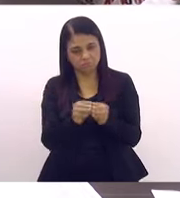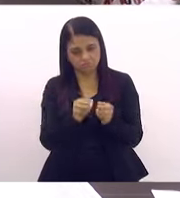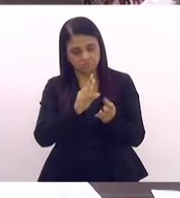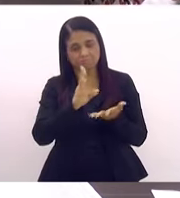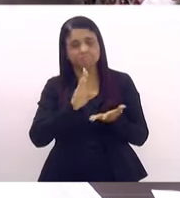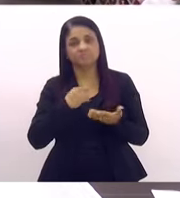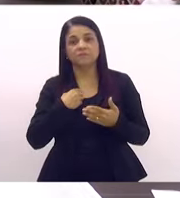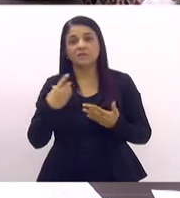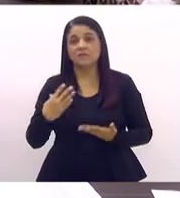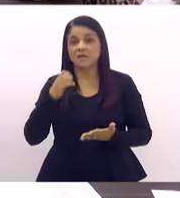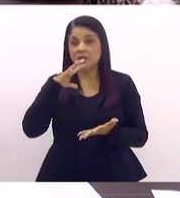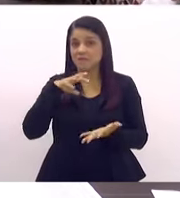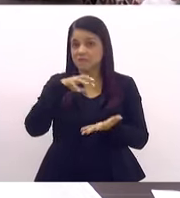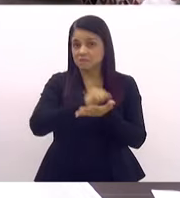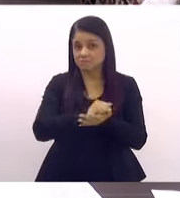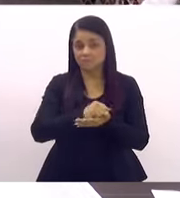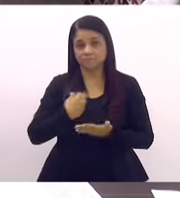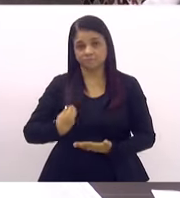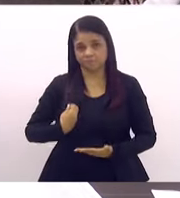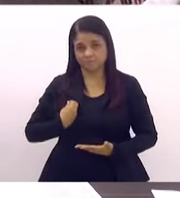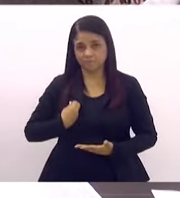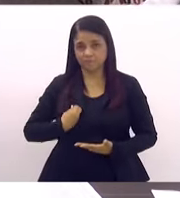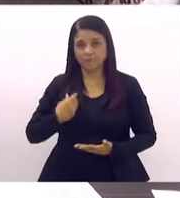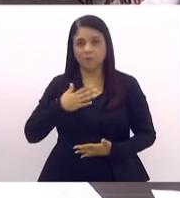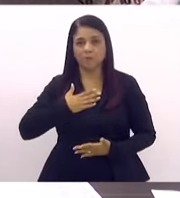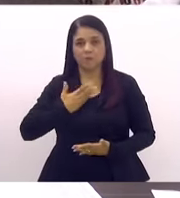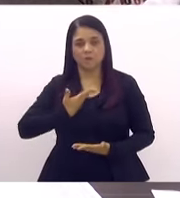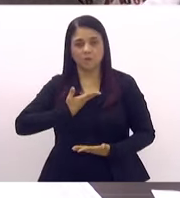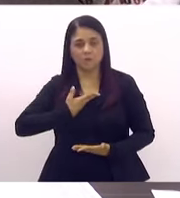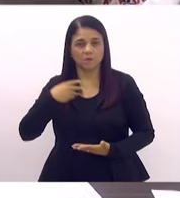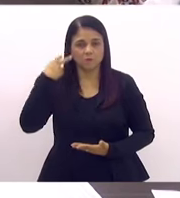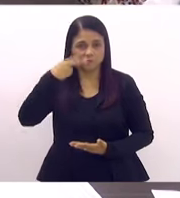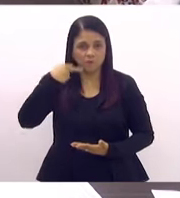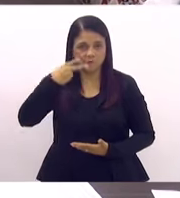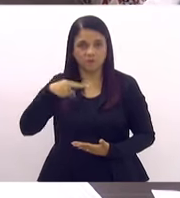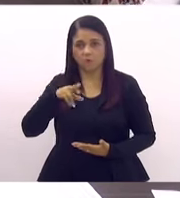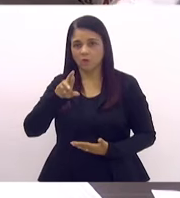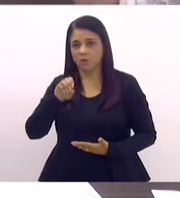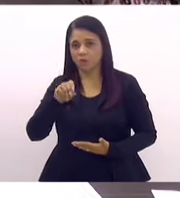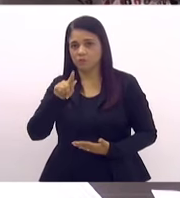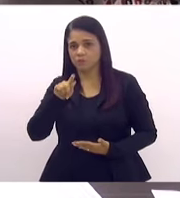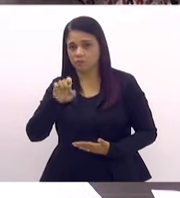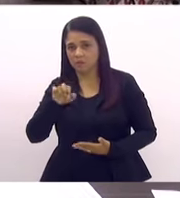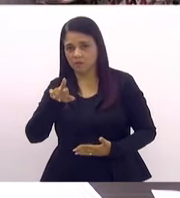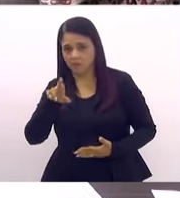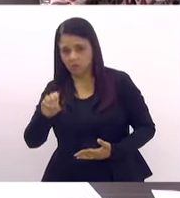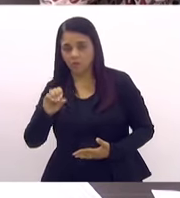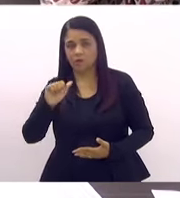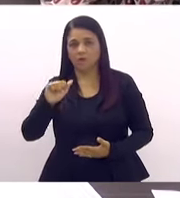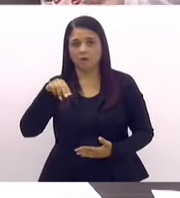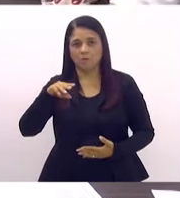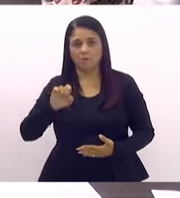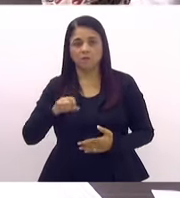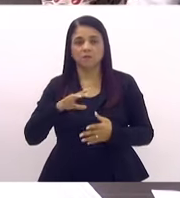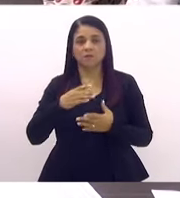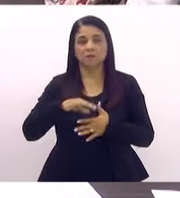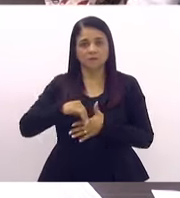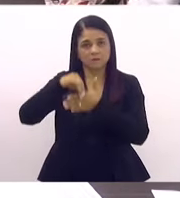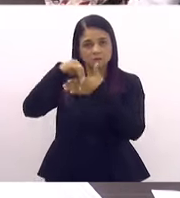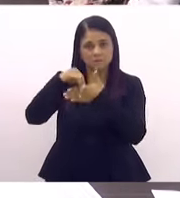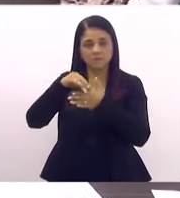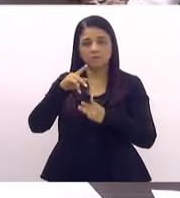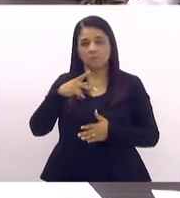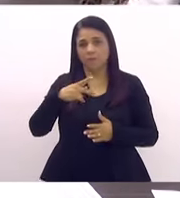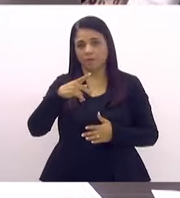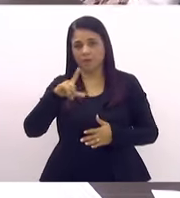Registrar a presença do meu irmão, vereador Rogério Amorim, assumindo a liderança do PL na Câmara Municipal.